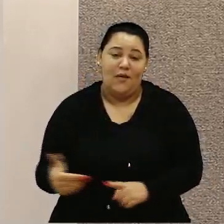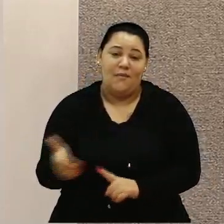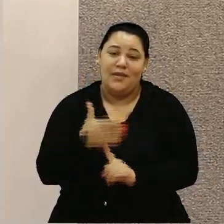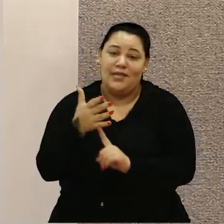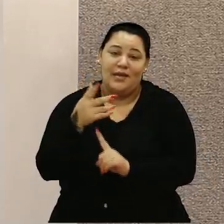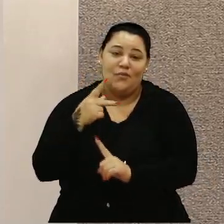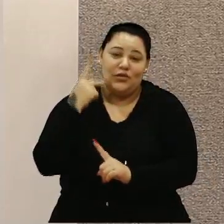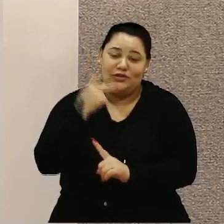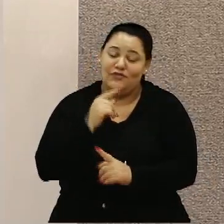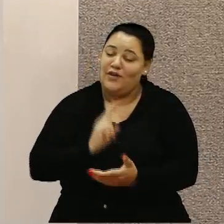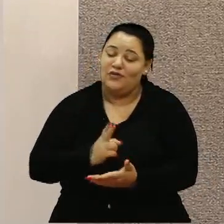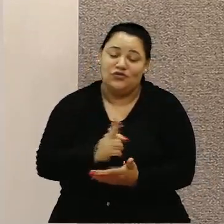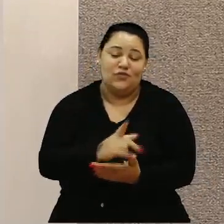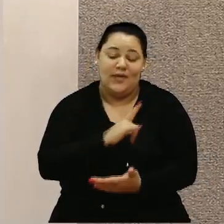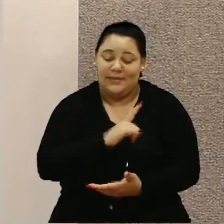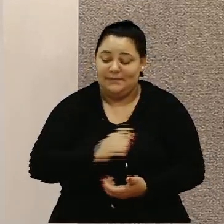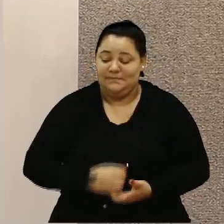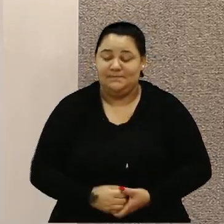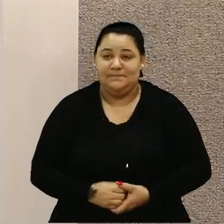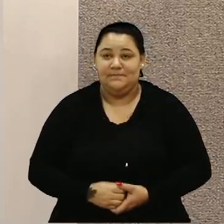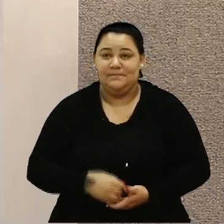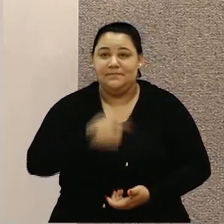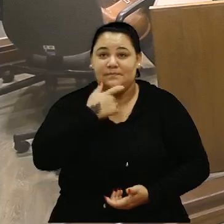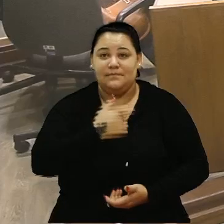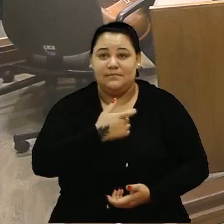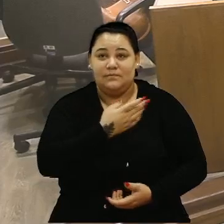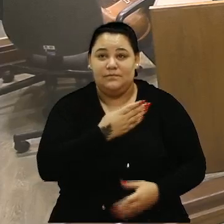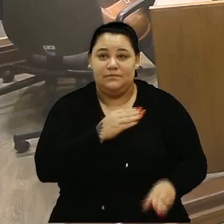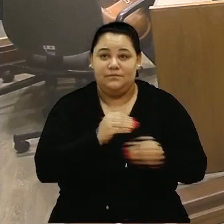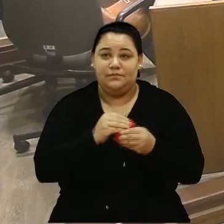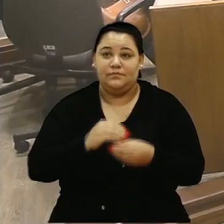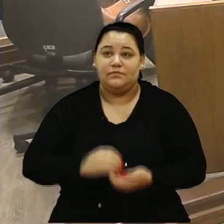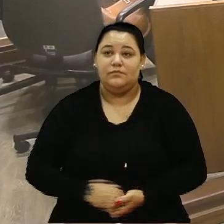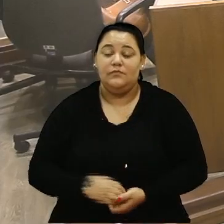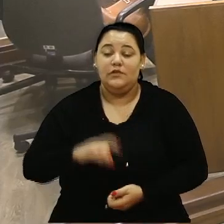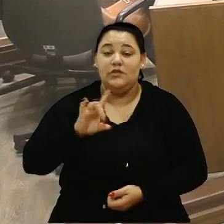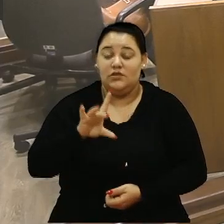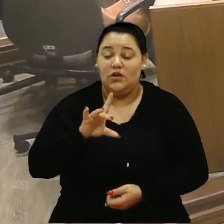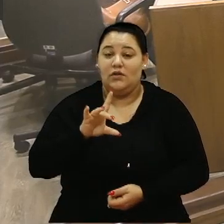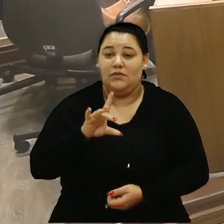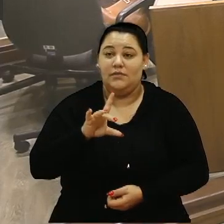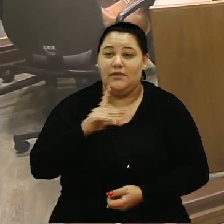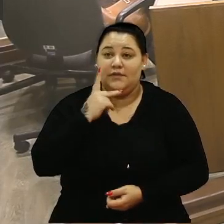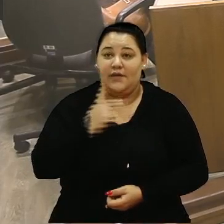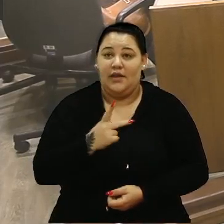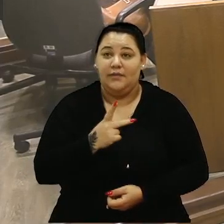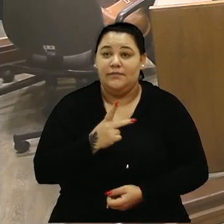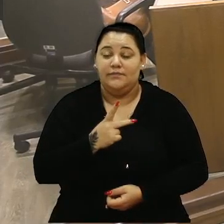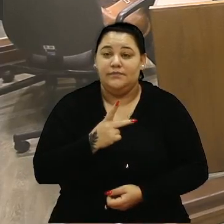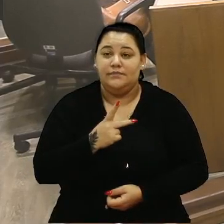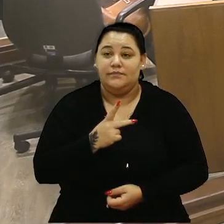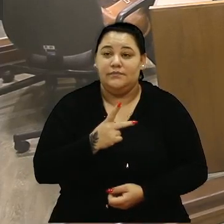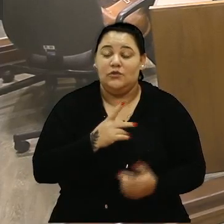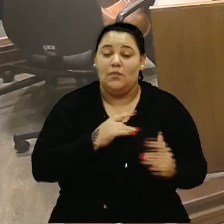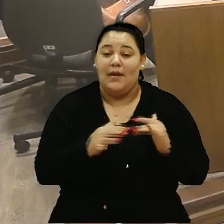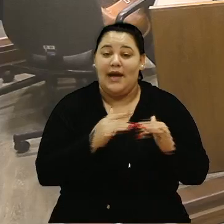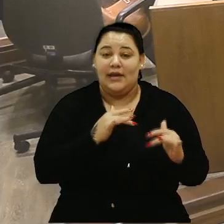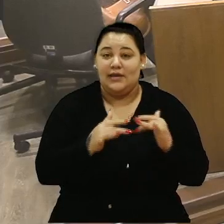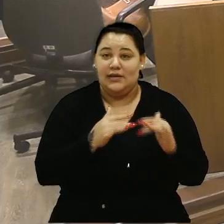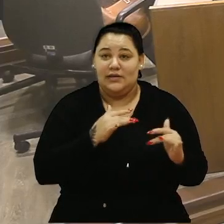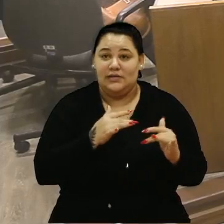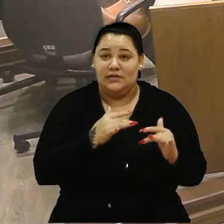continuar existindo. Vereador Tenente Cristiano Becker. Só para restituir, então, a questão do maquinário da prefeitura ali